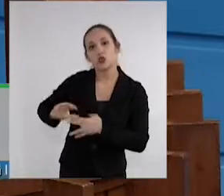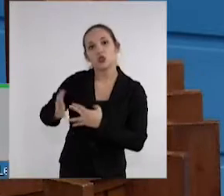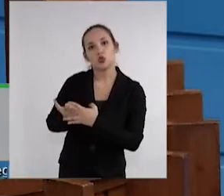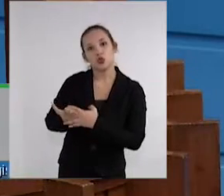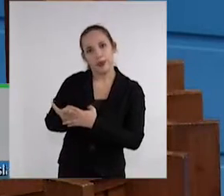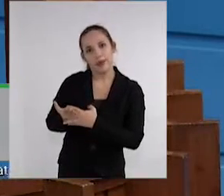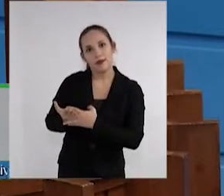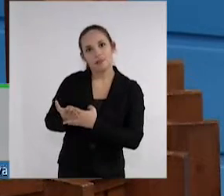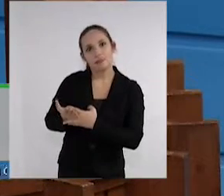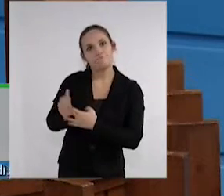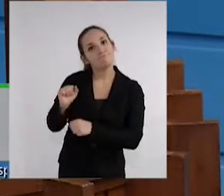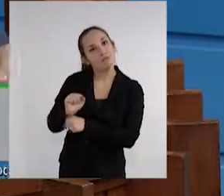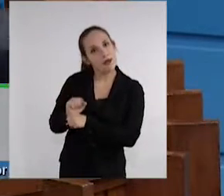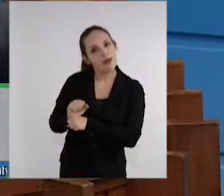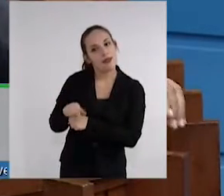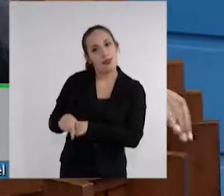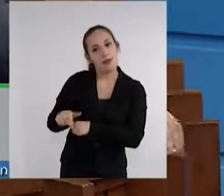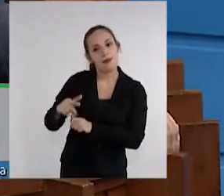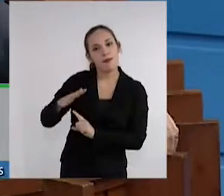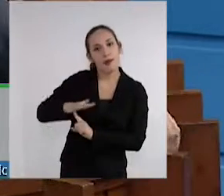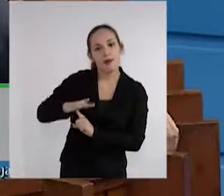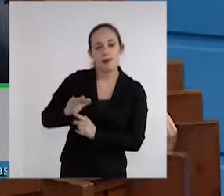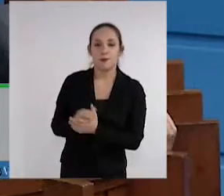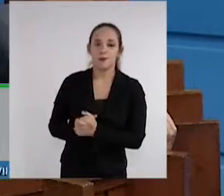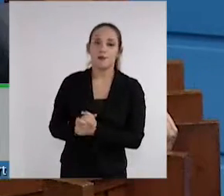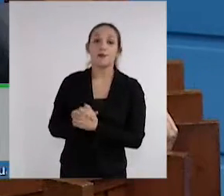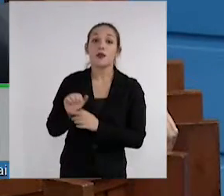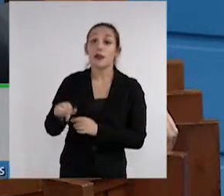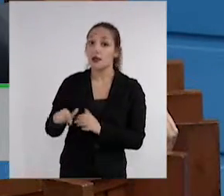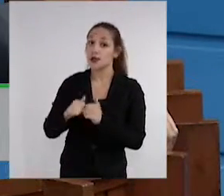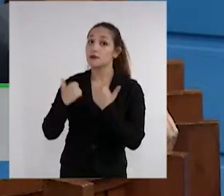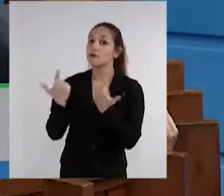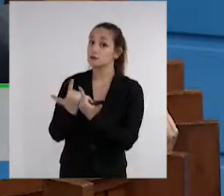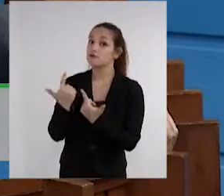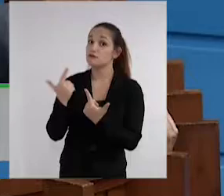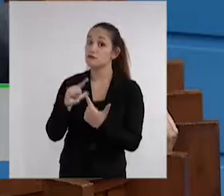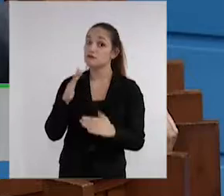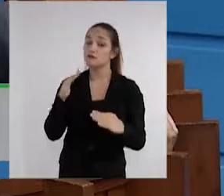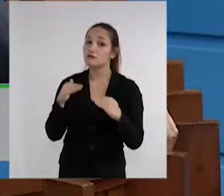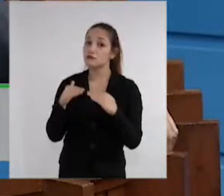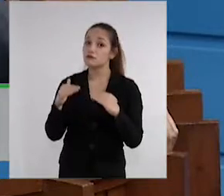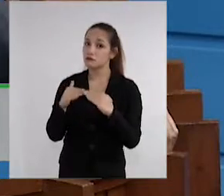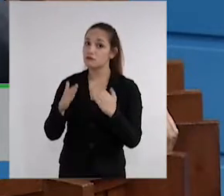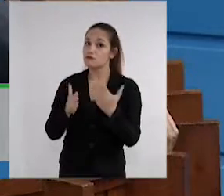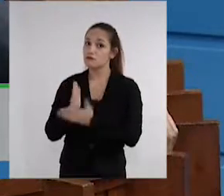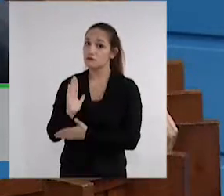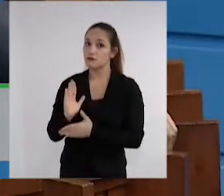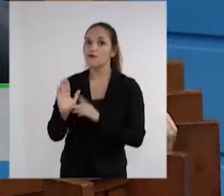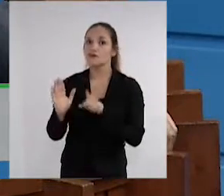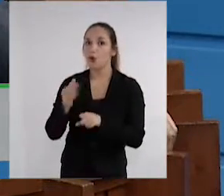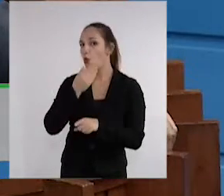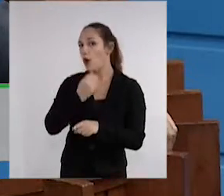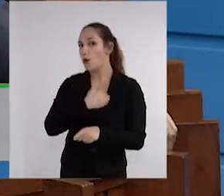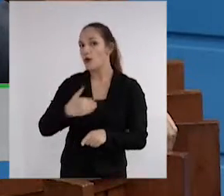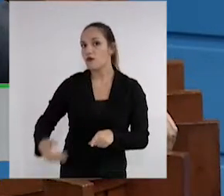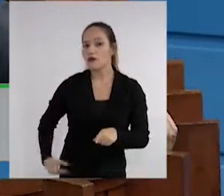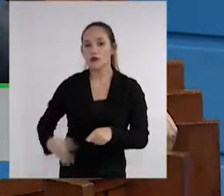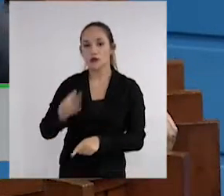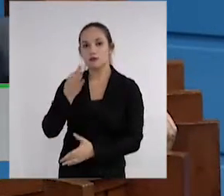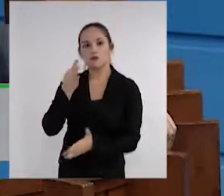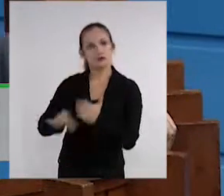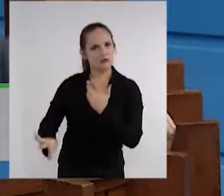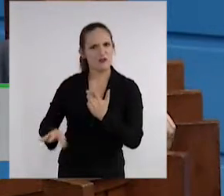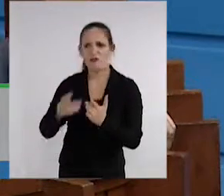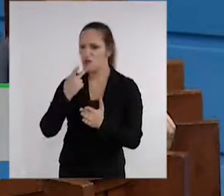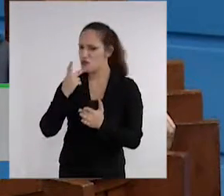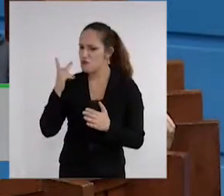lá no território paranaense, e lá no Paraná a Assembleia aprovou e o governador sancionou. Portanto, lá no Paraná está